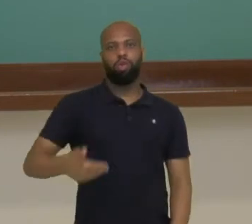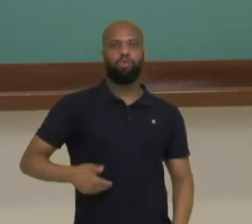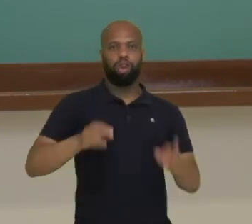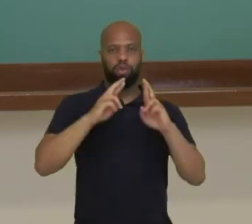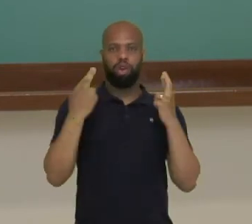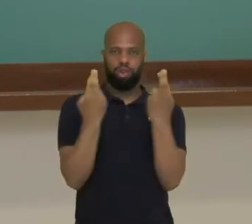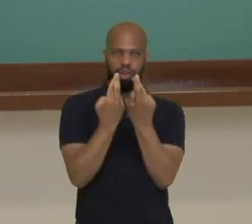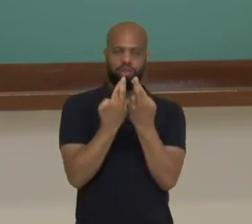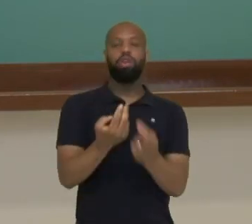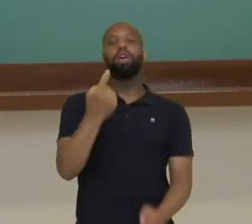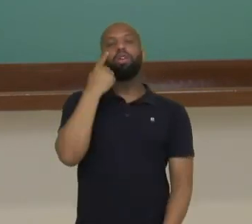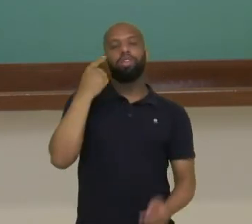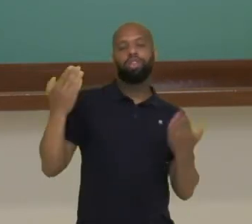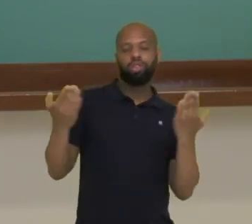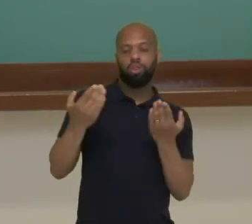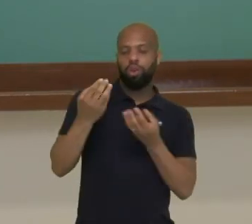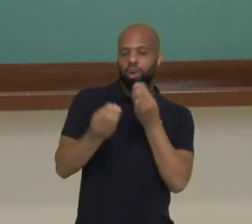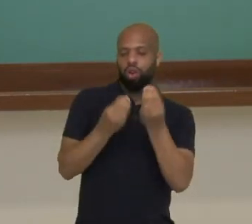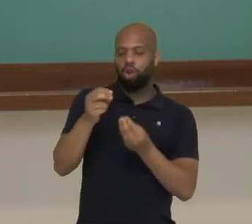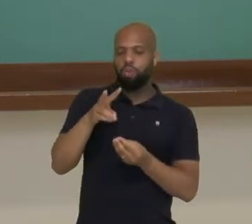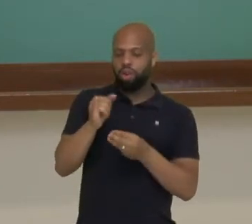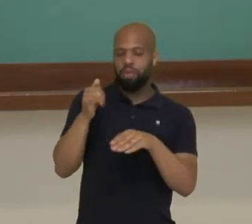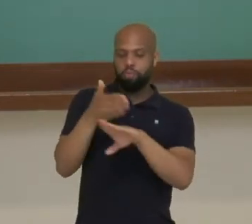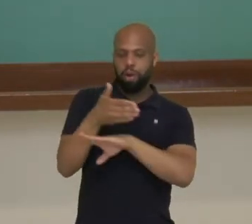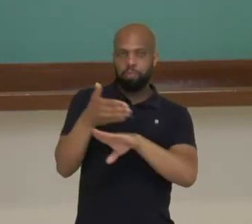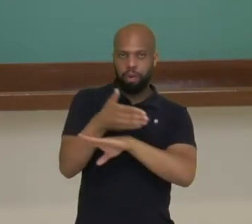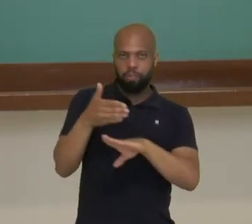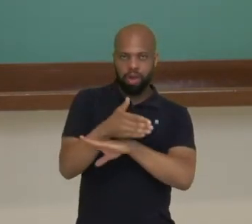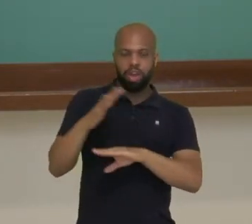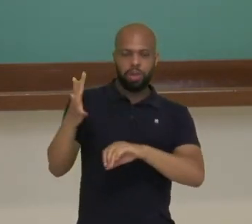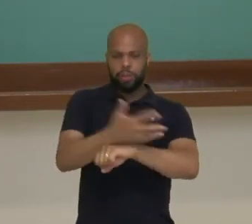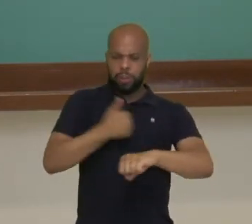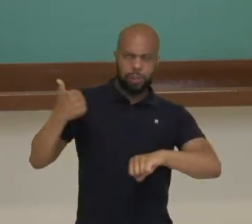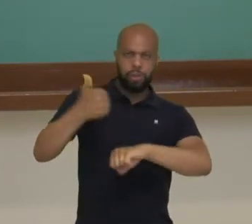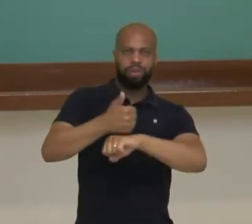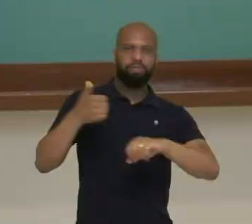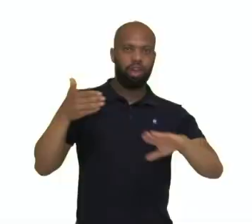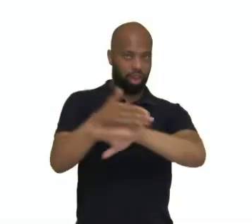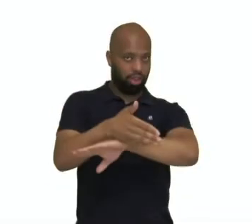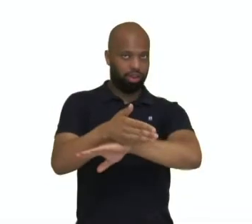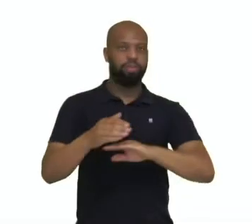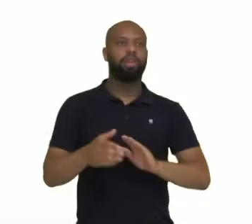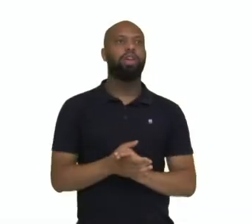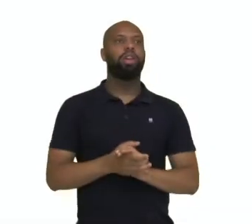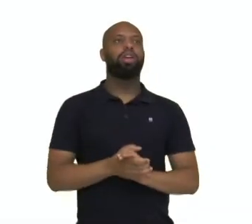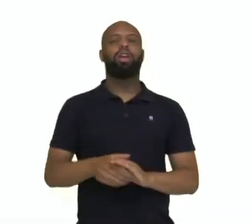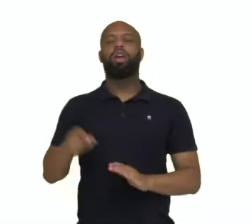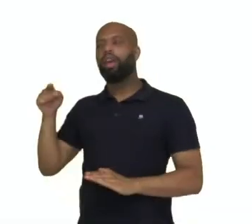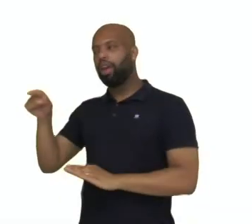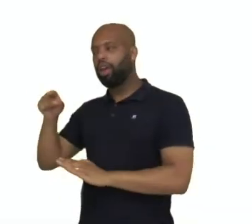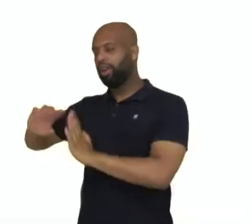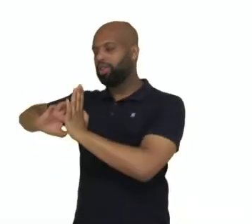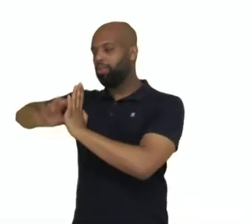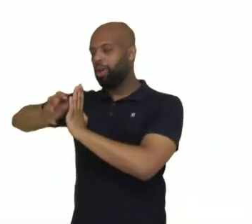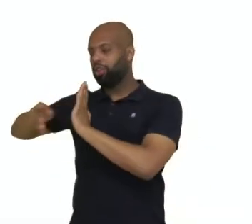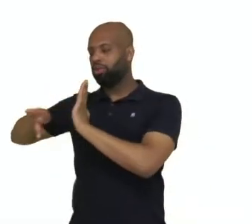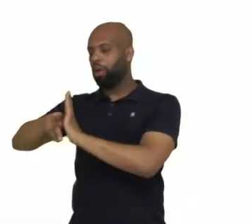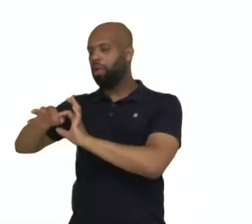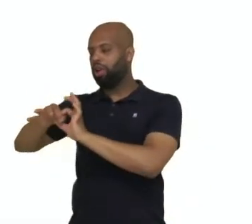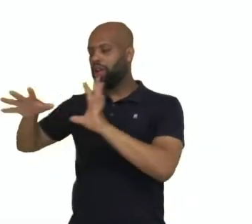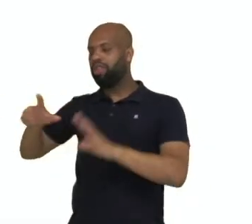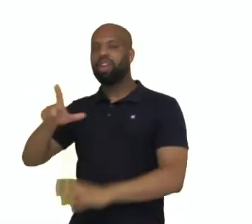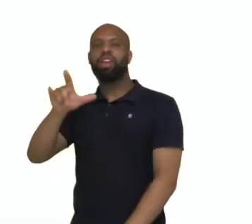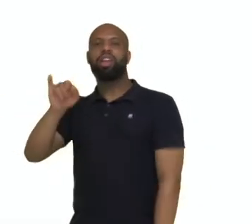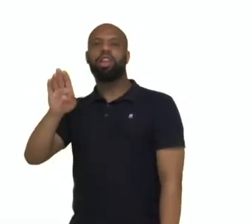como é que eles vão participar desse golpe da maioridade? Bom, o Partido Liberal, aquele onde nós vamos